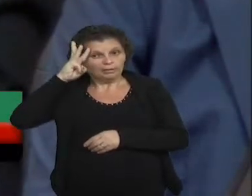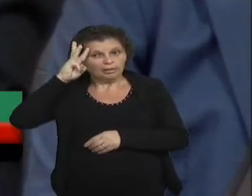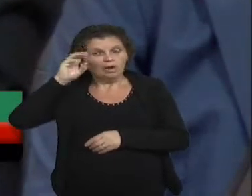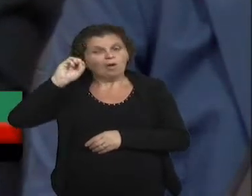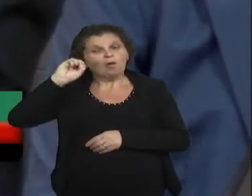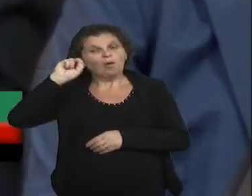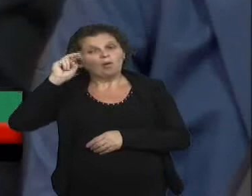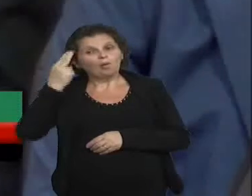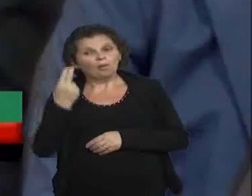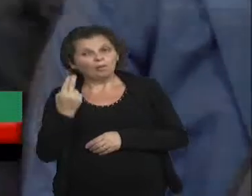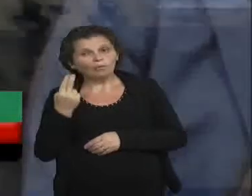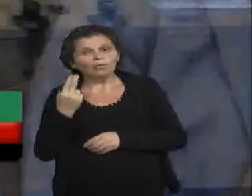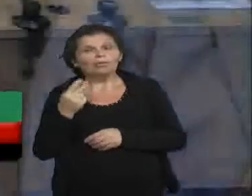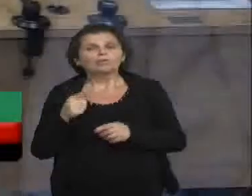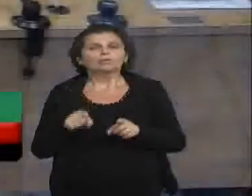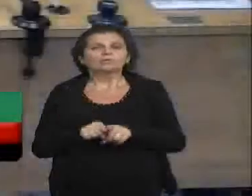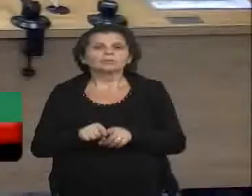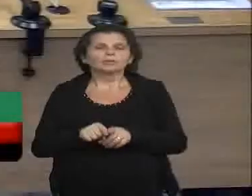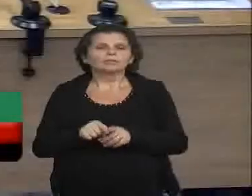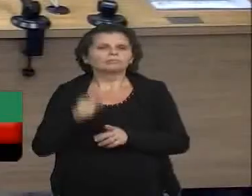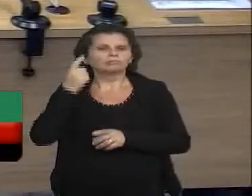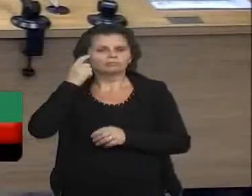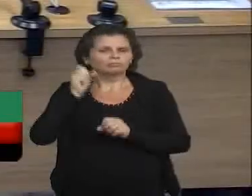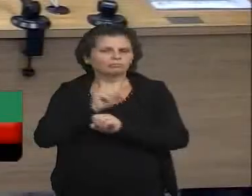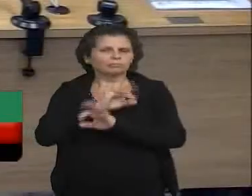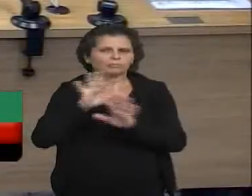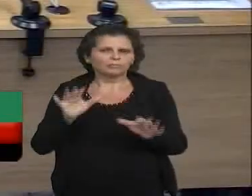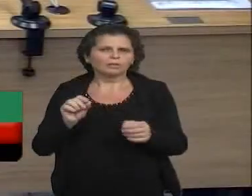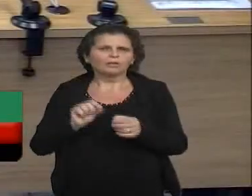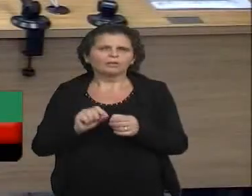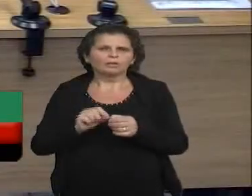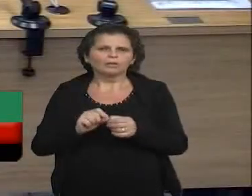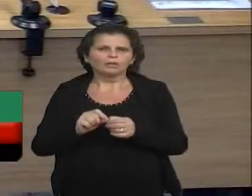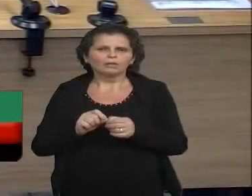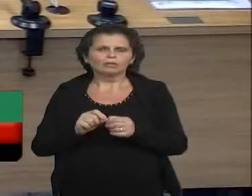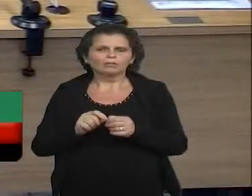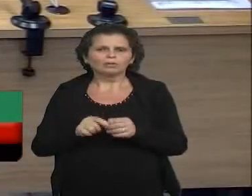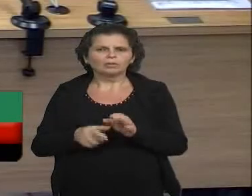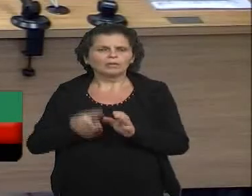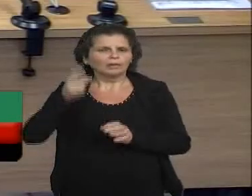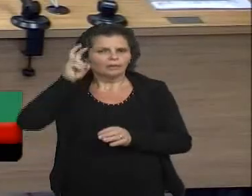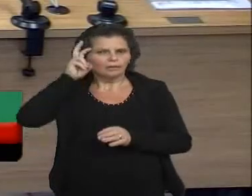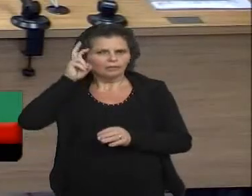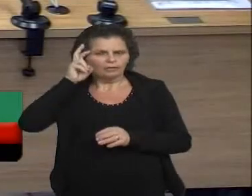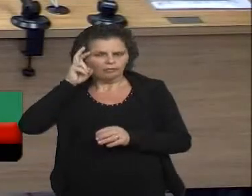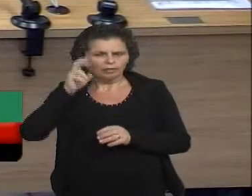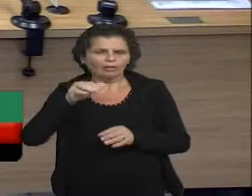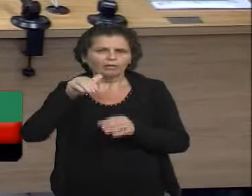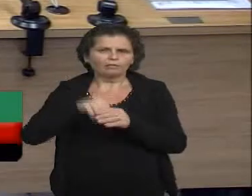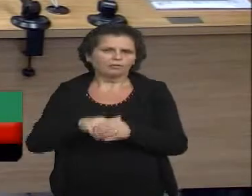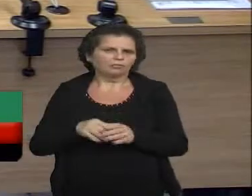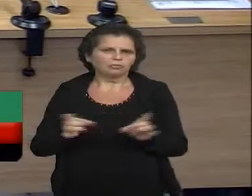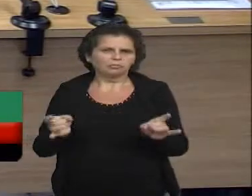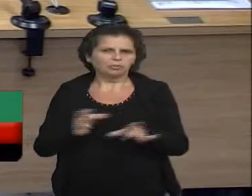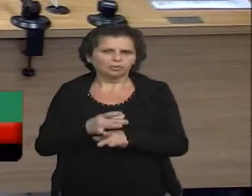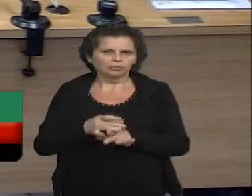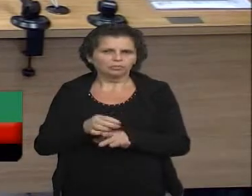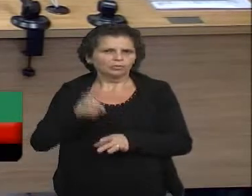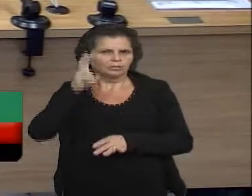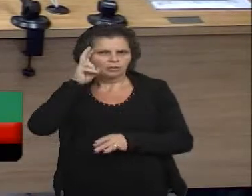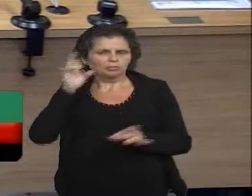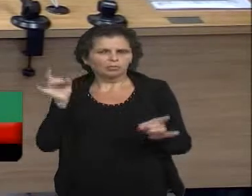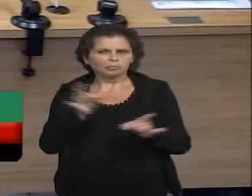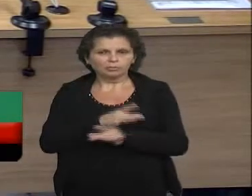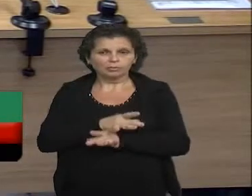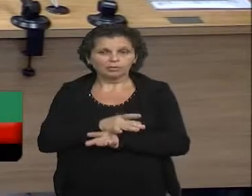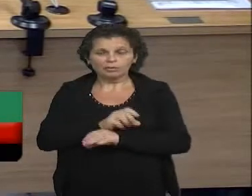se Vossa Excelência aqui entender, que a gente faça uma extraordinária quinta-feira e vote segunda. Então,